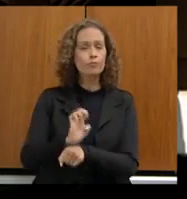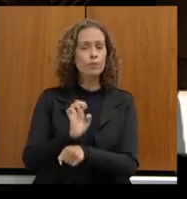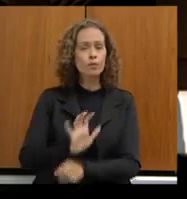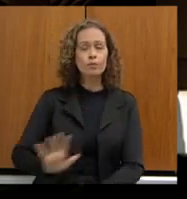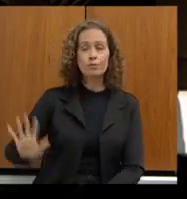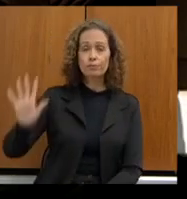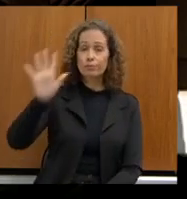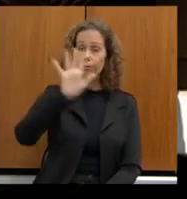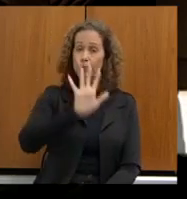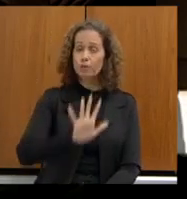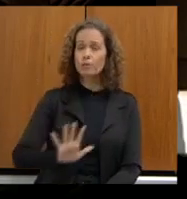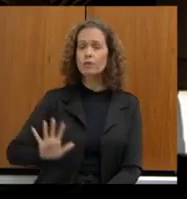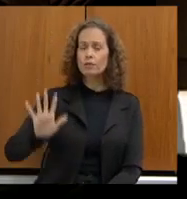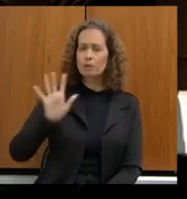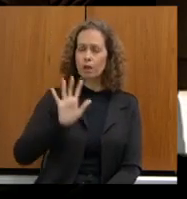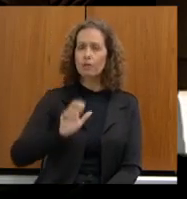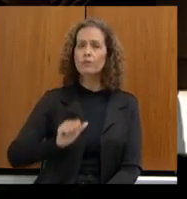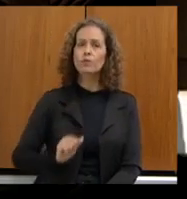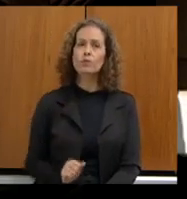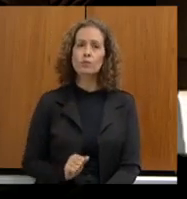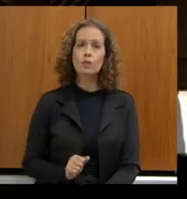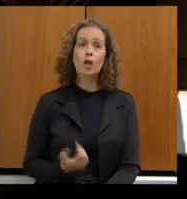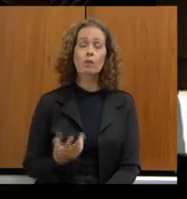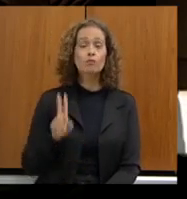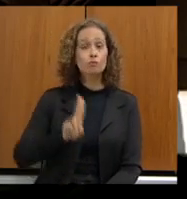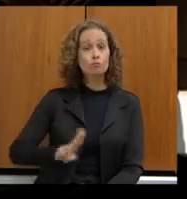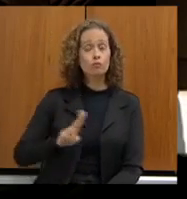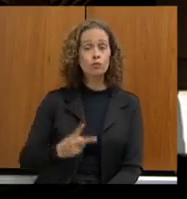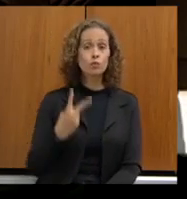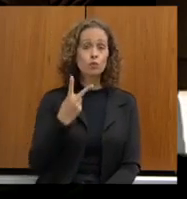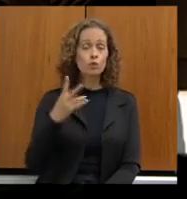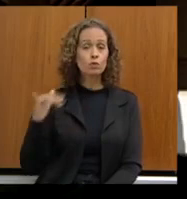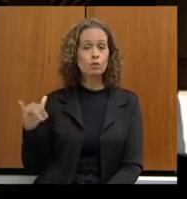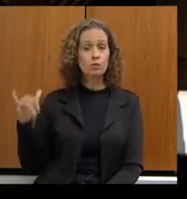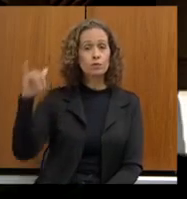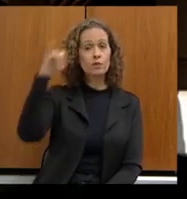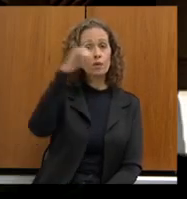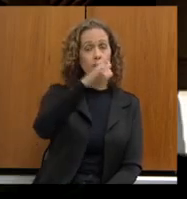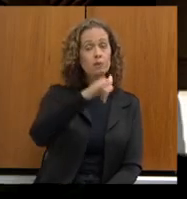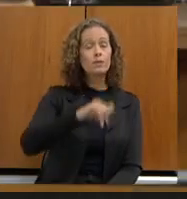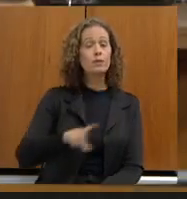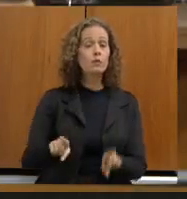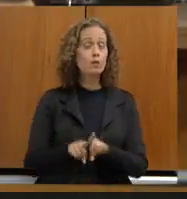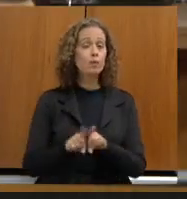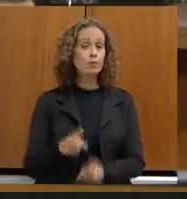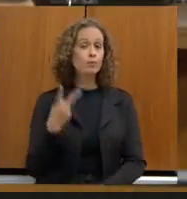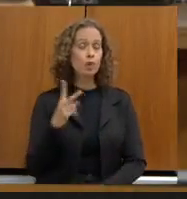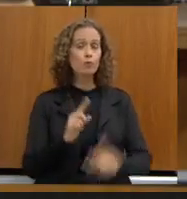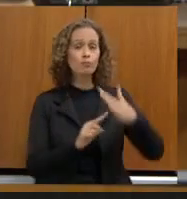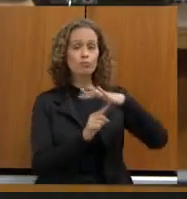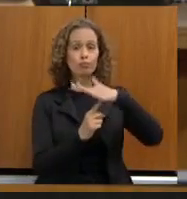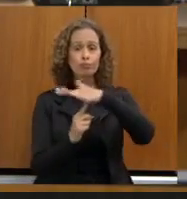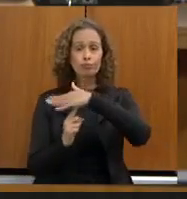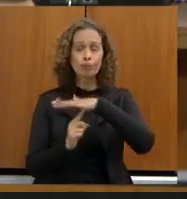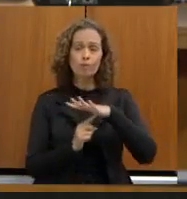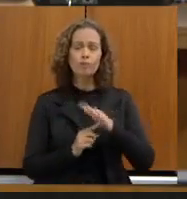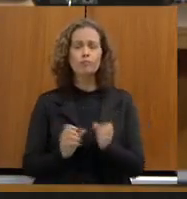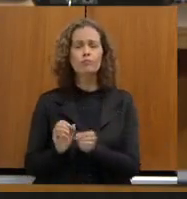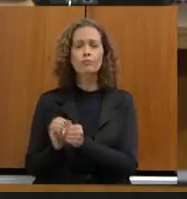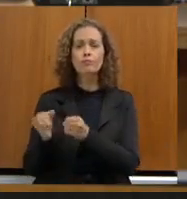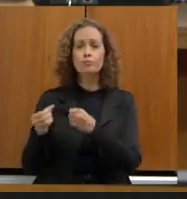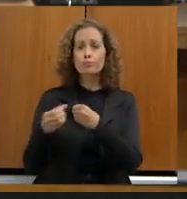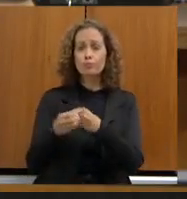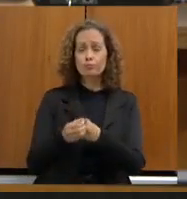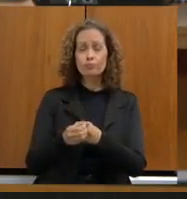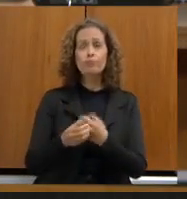em piando duas de suas aeronaves e dois helicópteros dentre os municípios atendidos realizariam